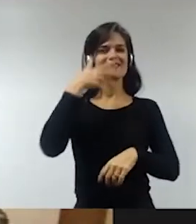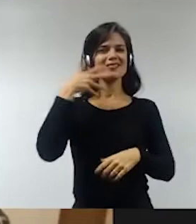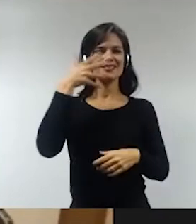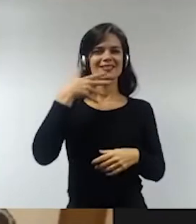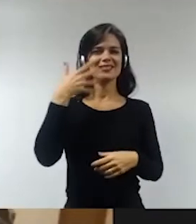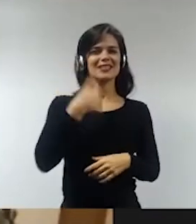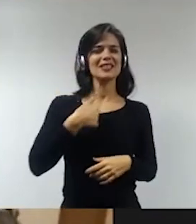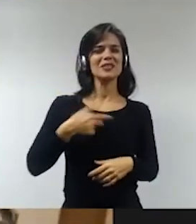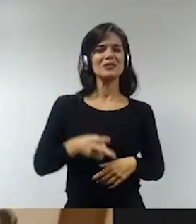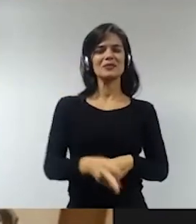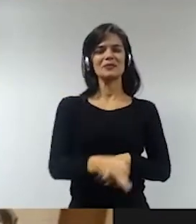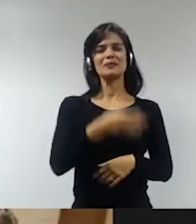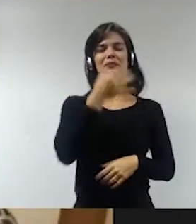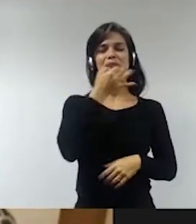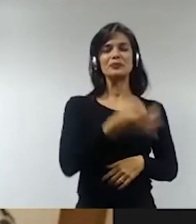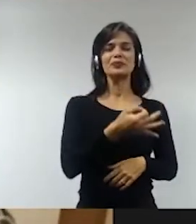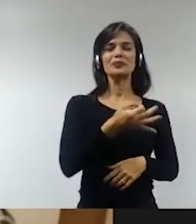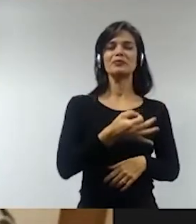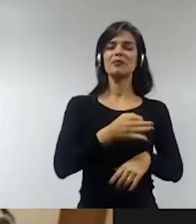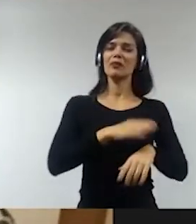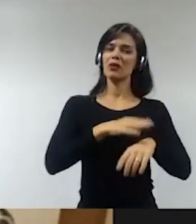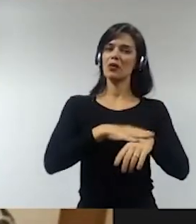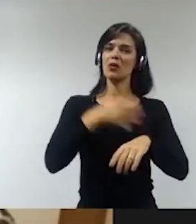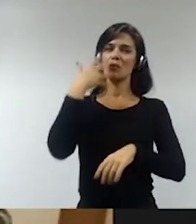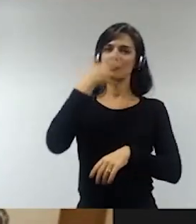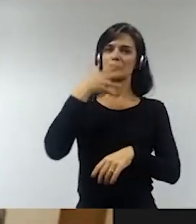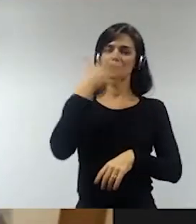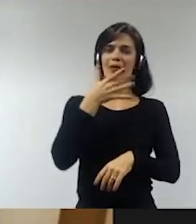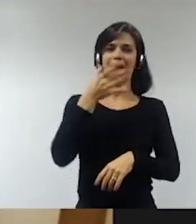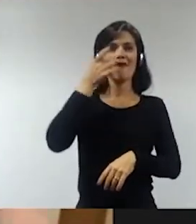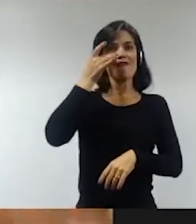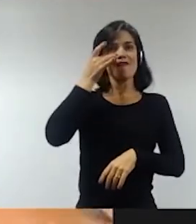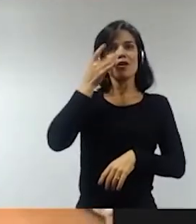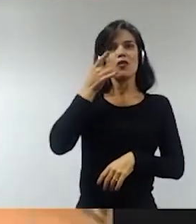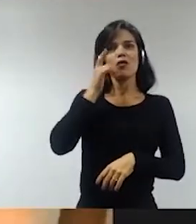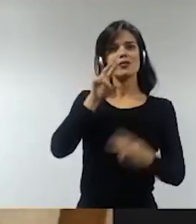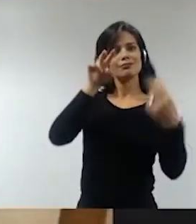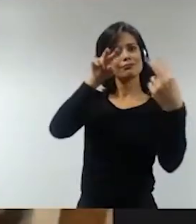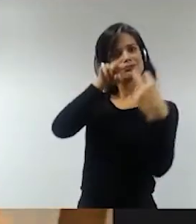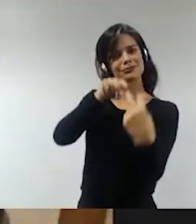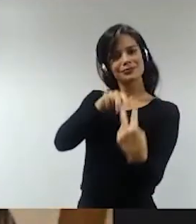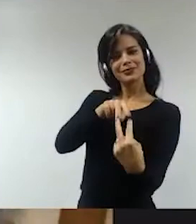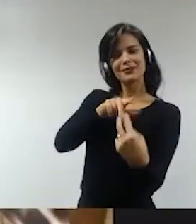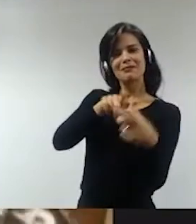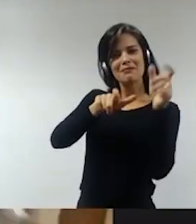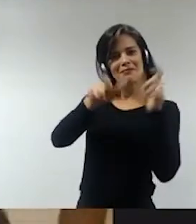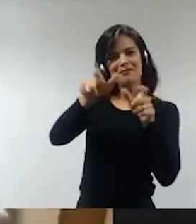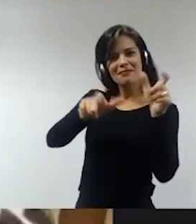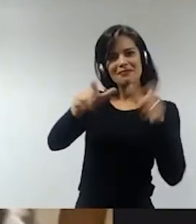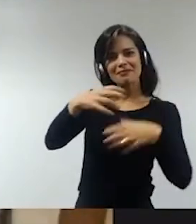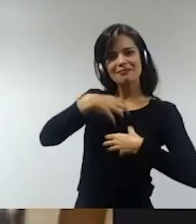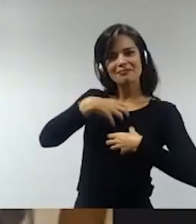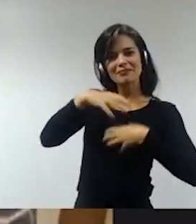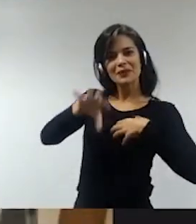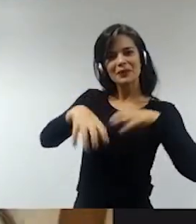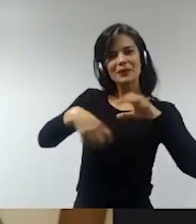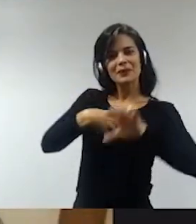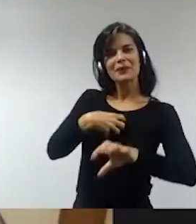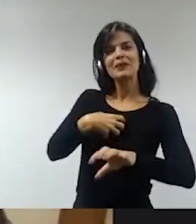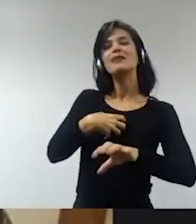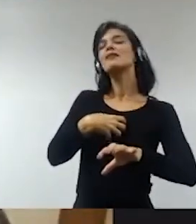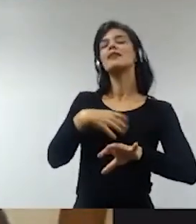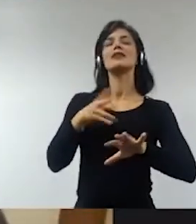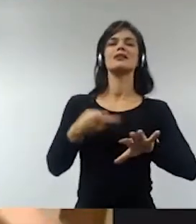e eu sempre comento que quando a gente faz uma palestra ao vivo, a gente consegue olhar as carinhas e sentir a reação do que você está falando,